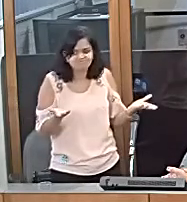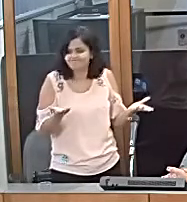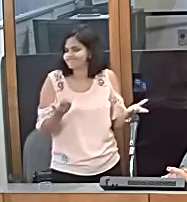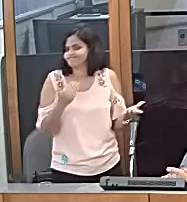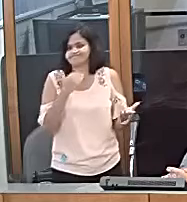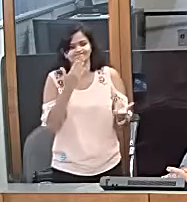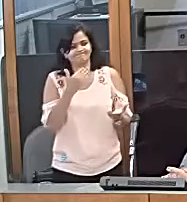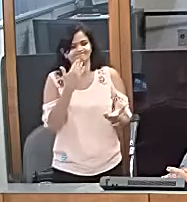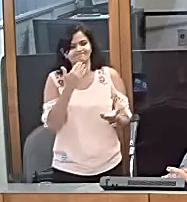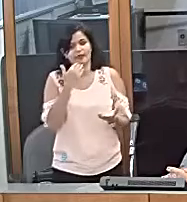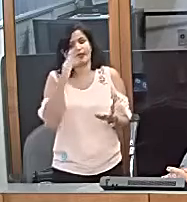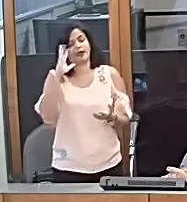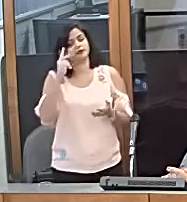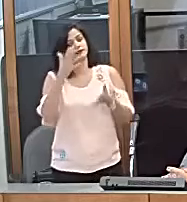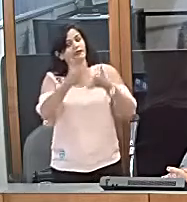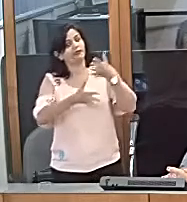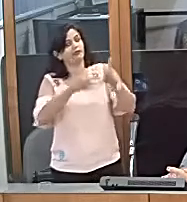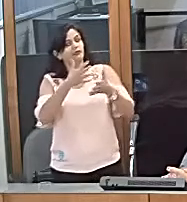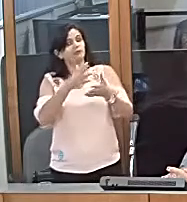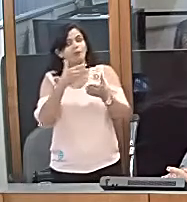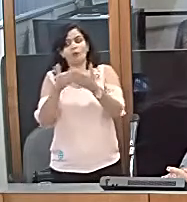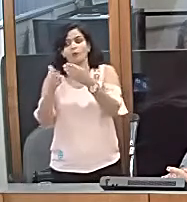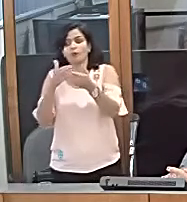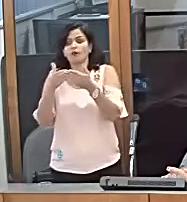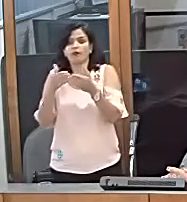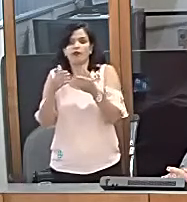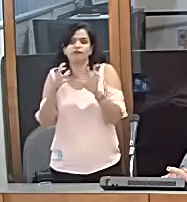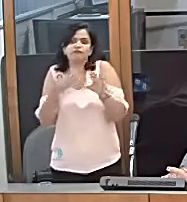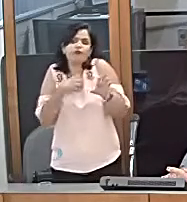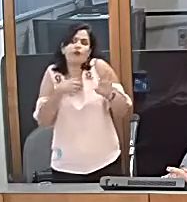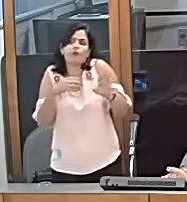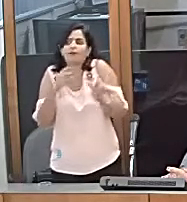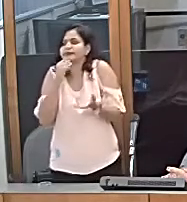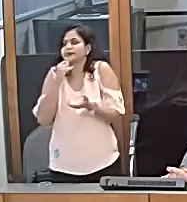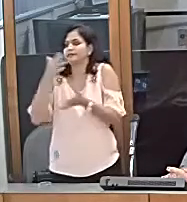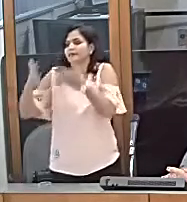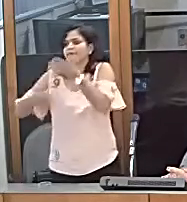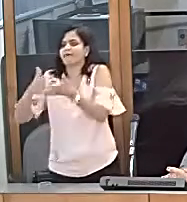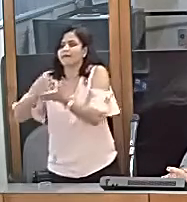se encontra a educação de surdos no estado de Minas Gerais.